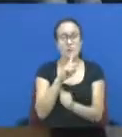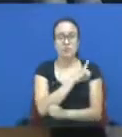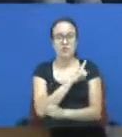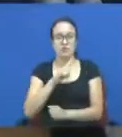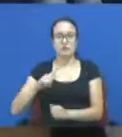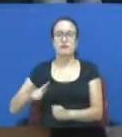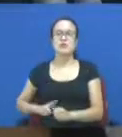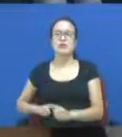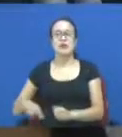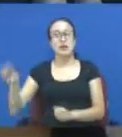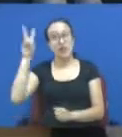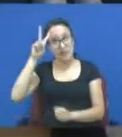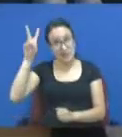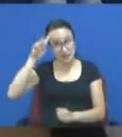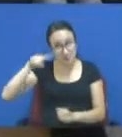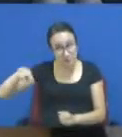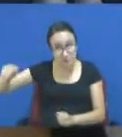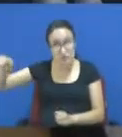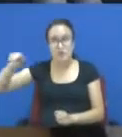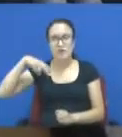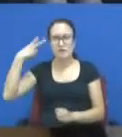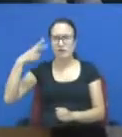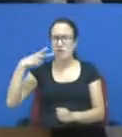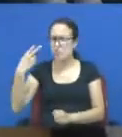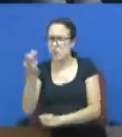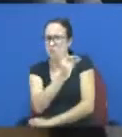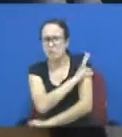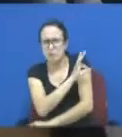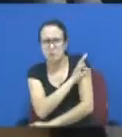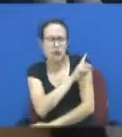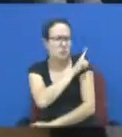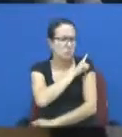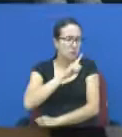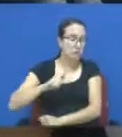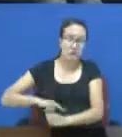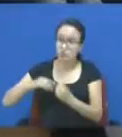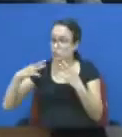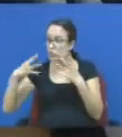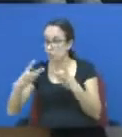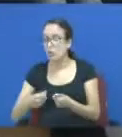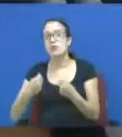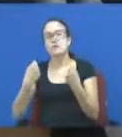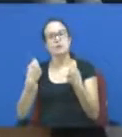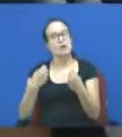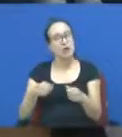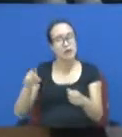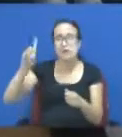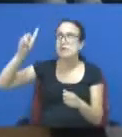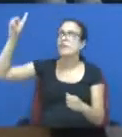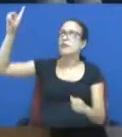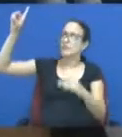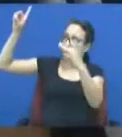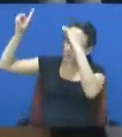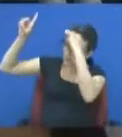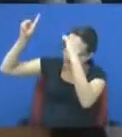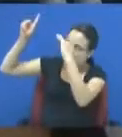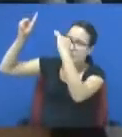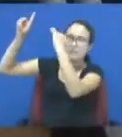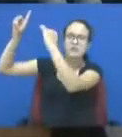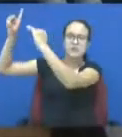encontram sob Deus e sob a lei e que também precisam prestar contas de sua administração e serão